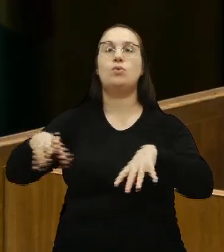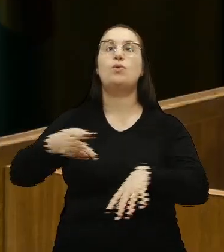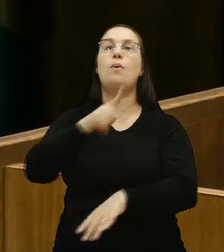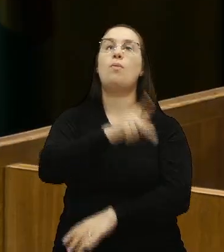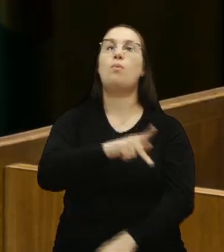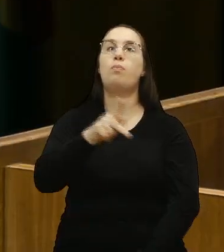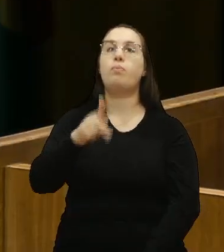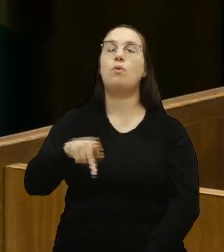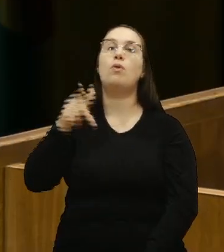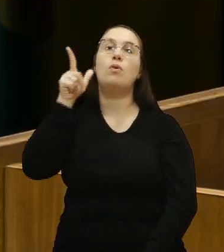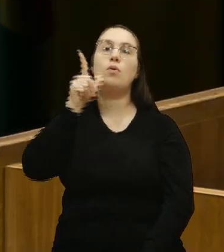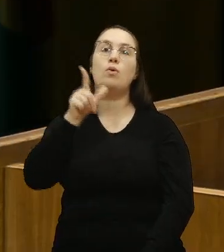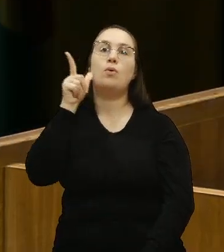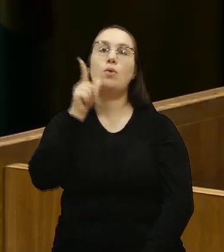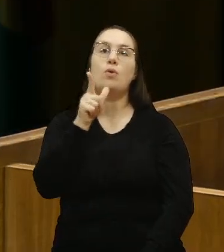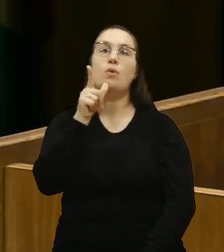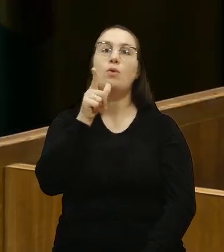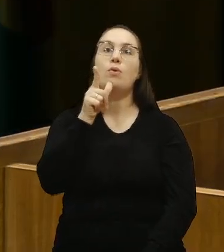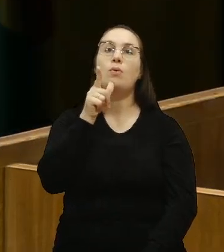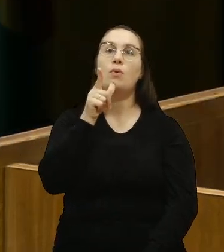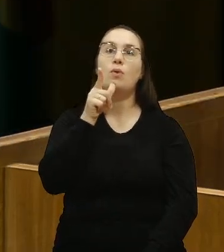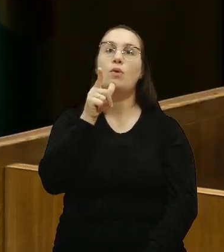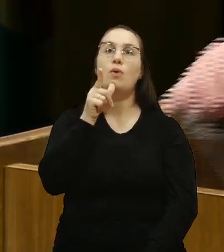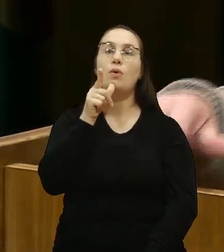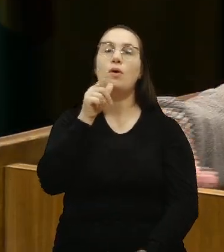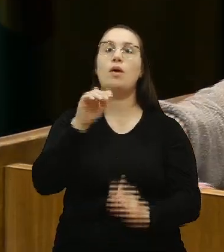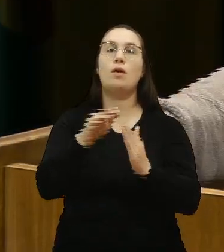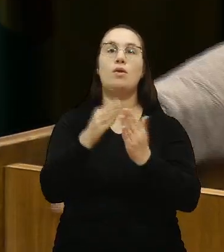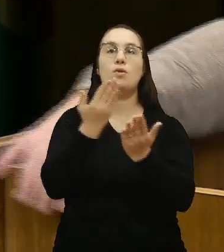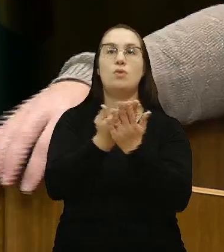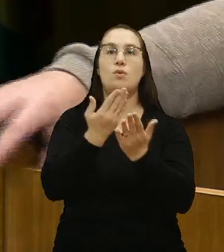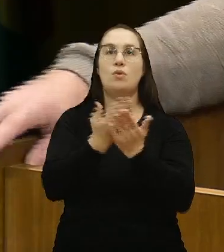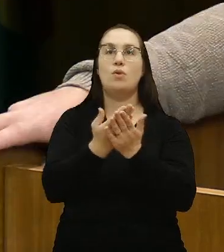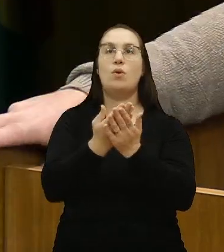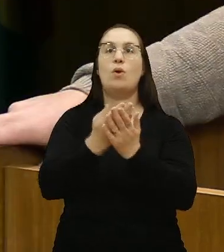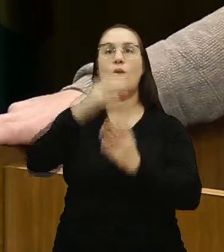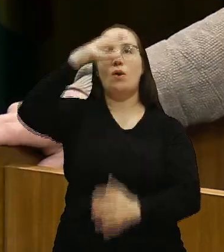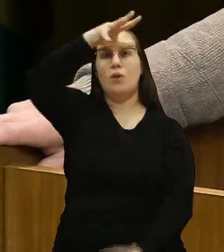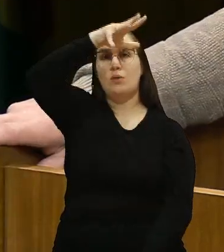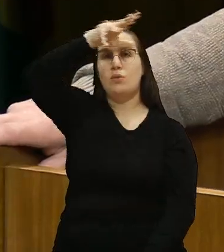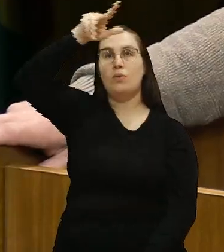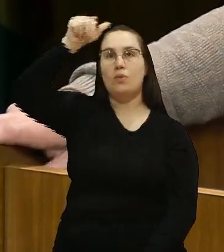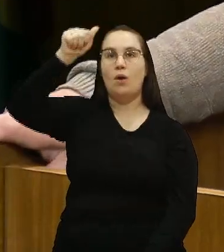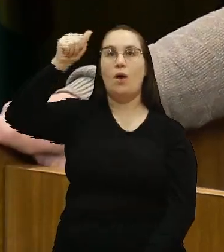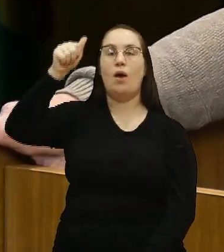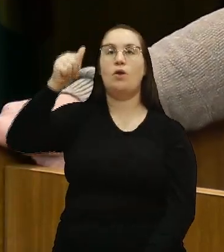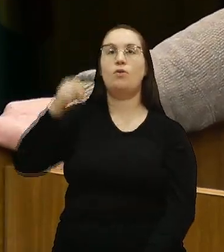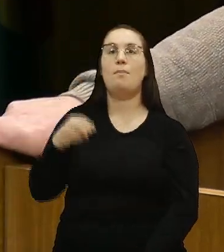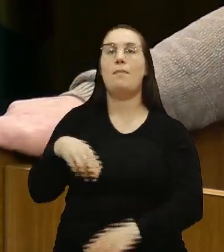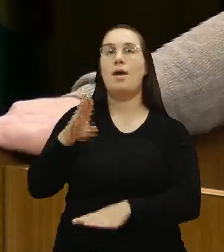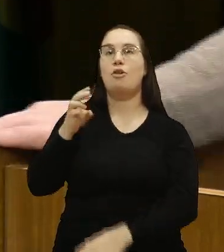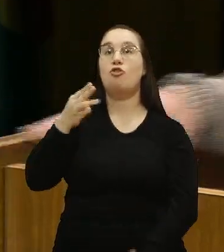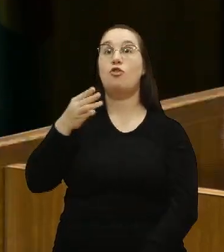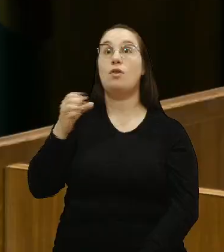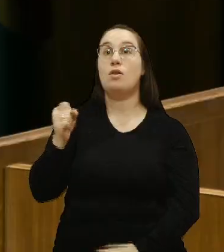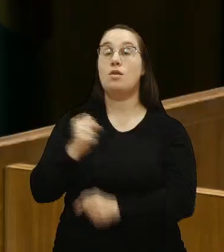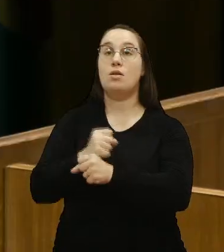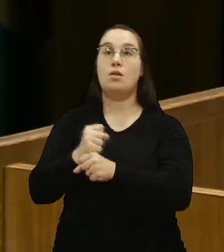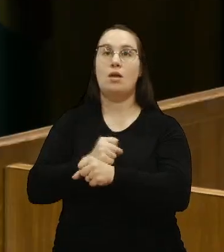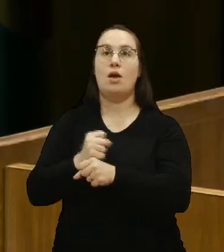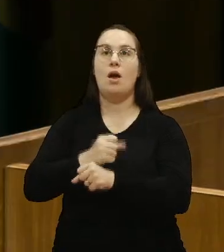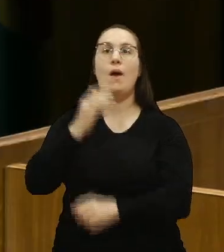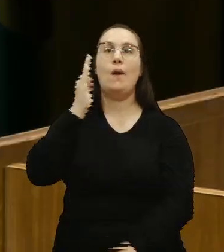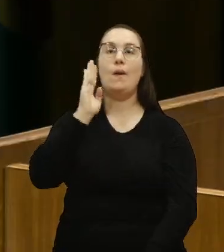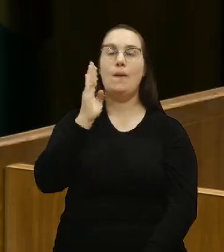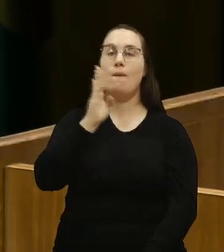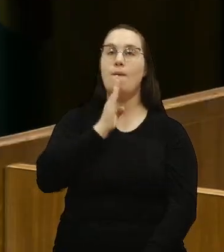professor Lucas Carenhato, da Rede Municipal há mais de 30 anos, professor Mauro, conhecedor das causas de Educação